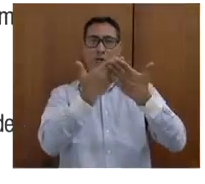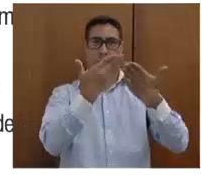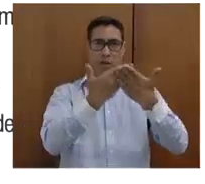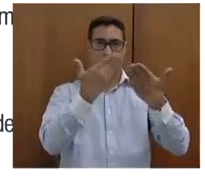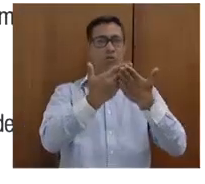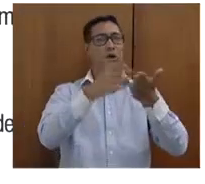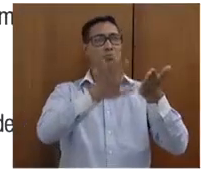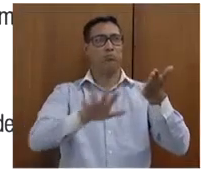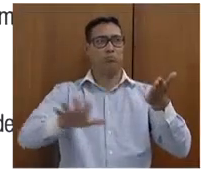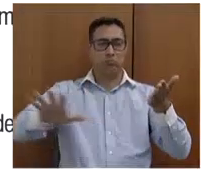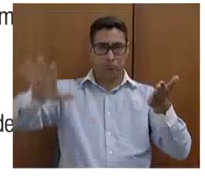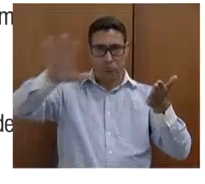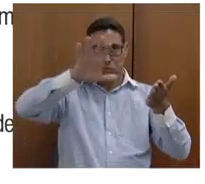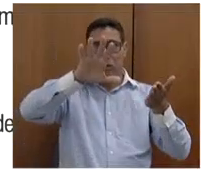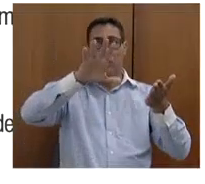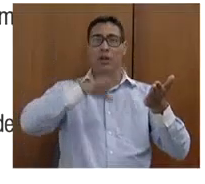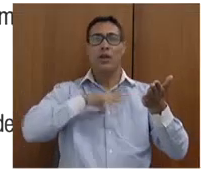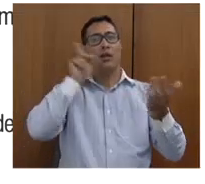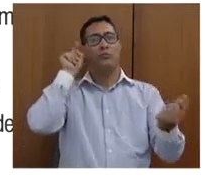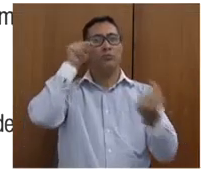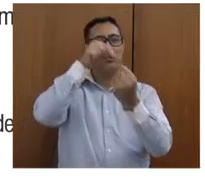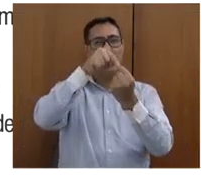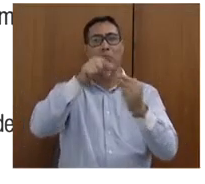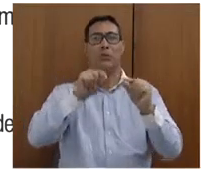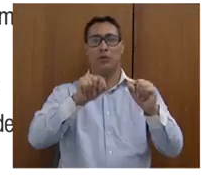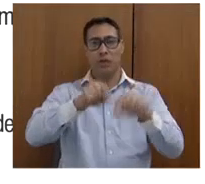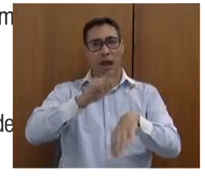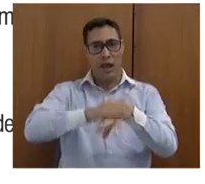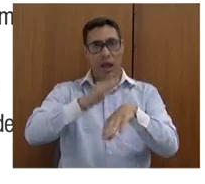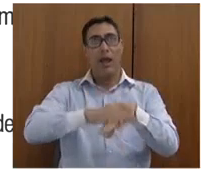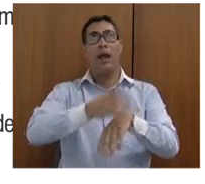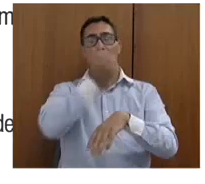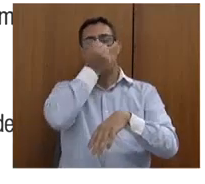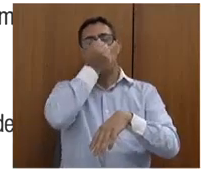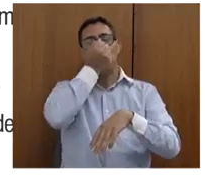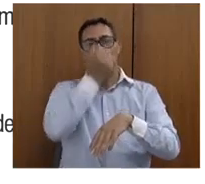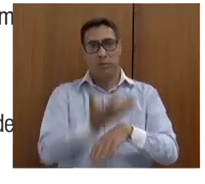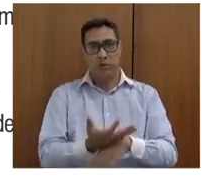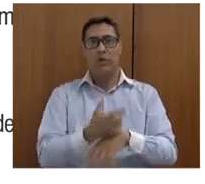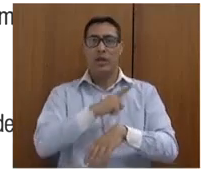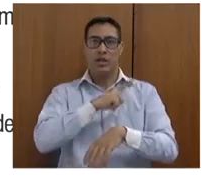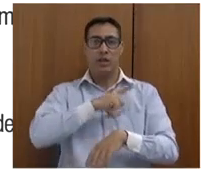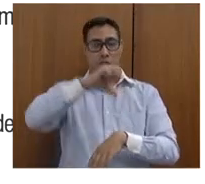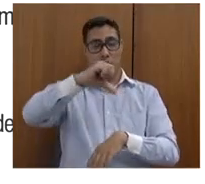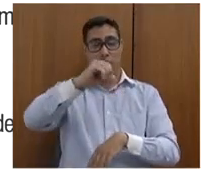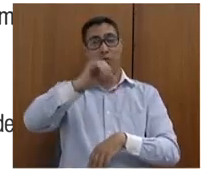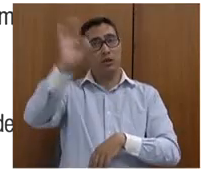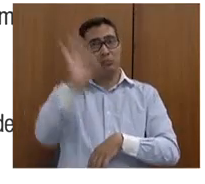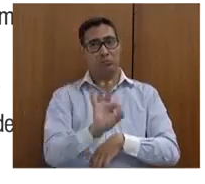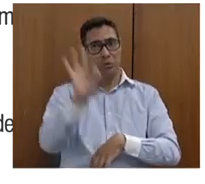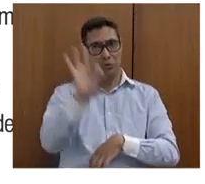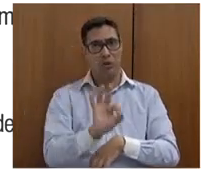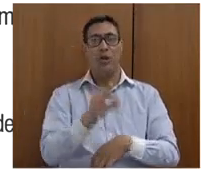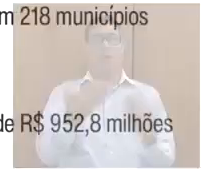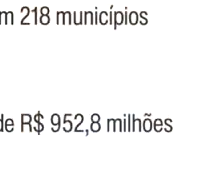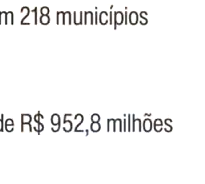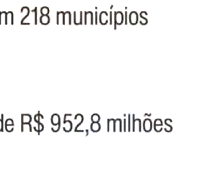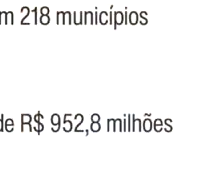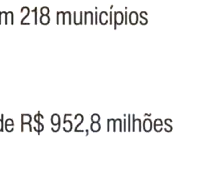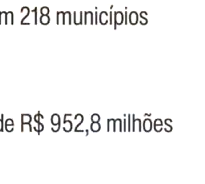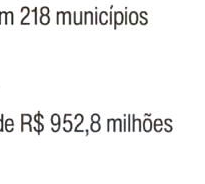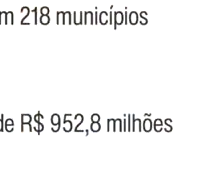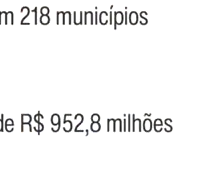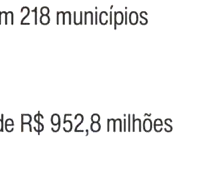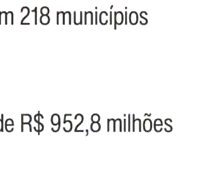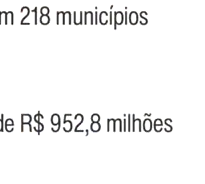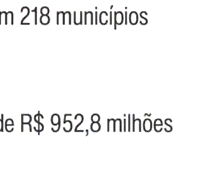este e programa este que já se demonstrou um sucesso que hoje nós temos 90% das obras do mãos à obra que